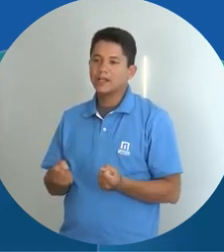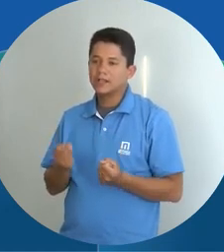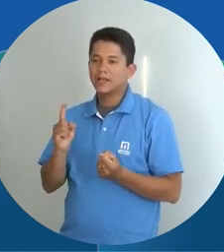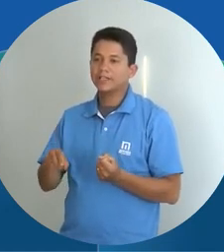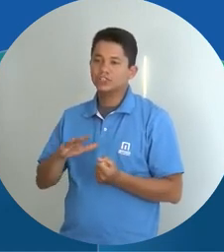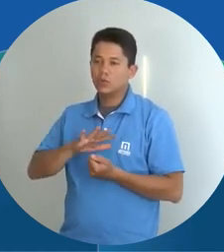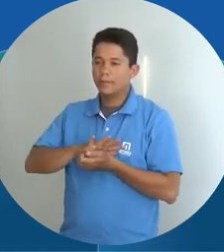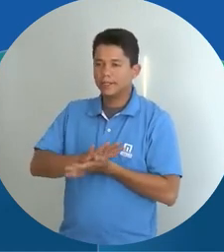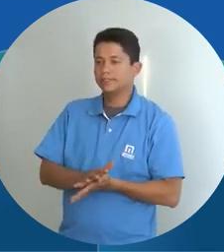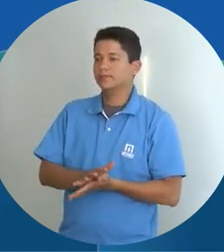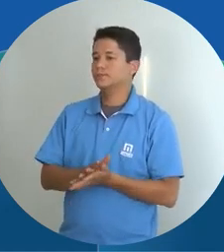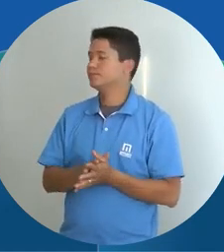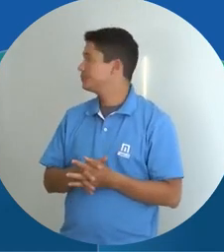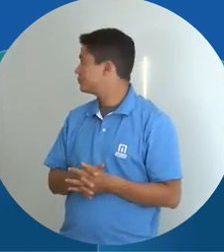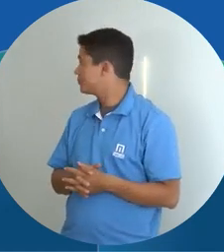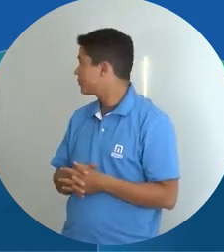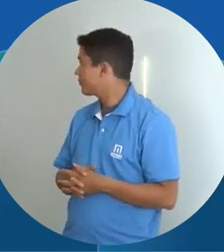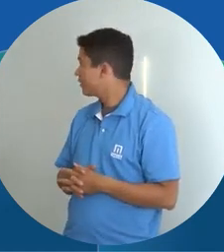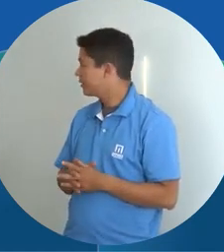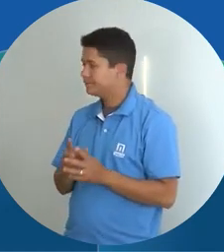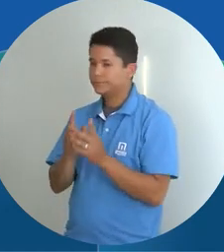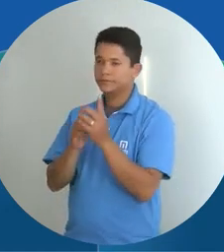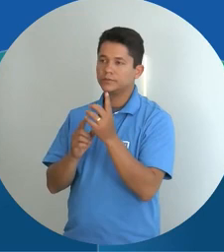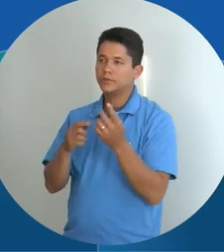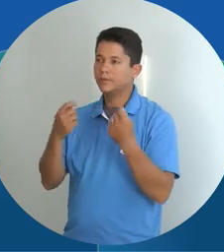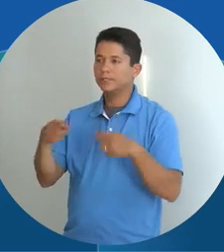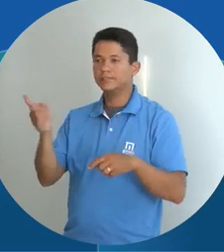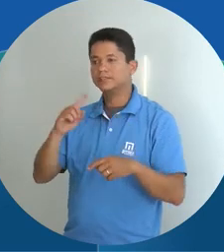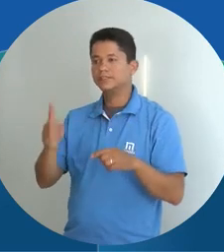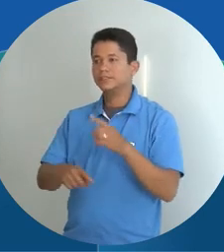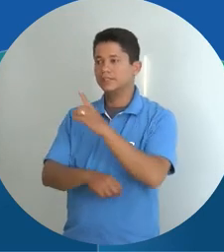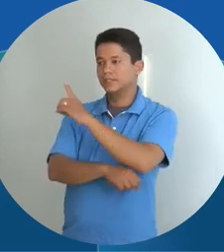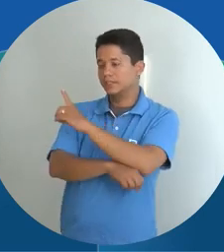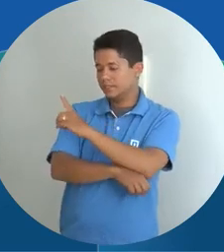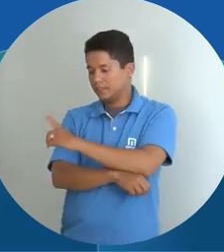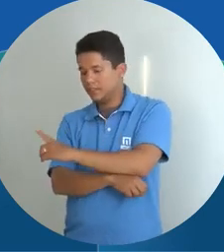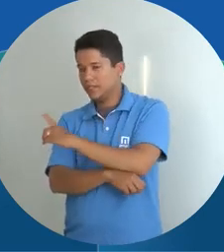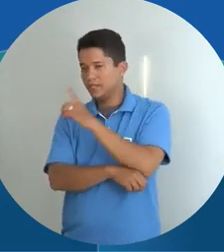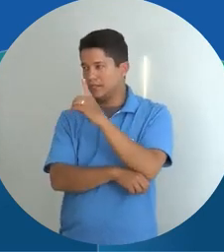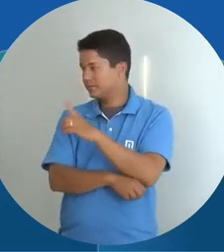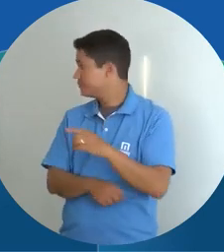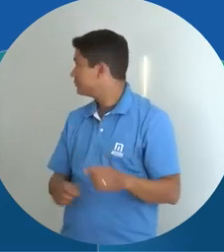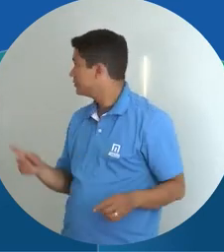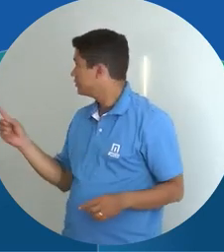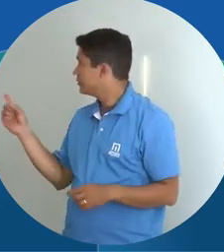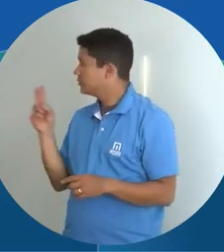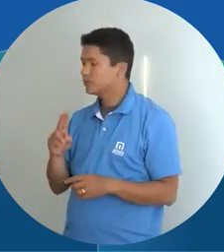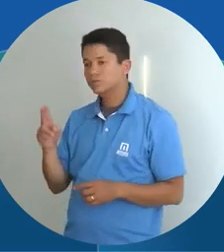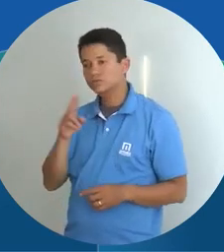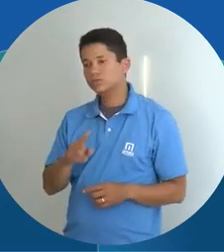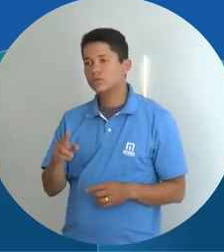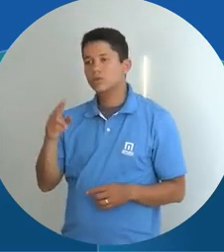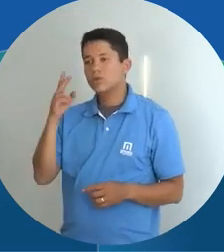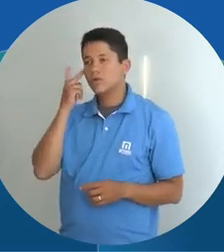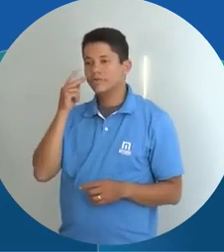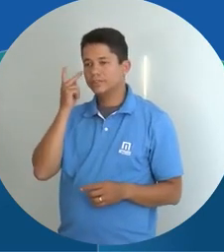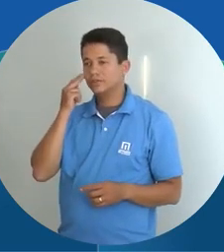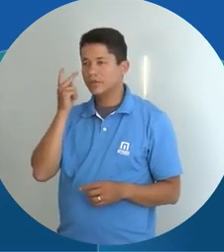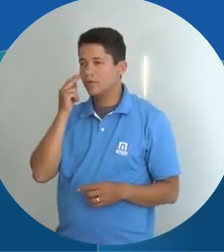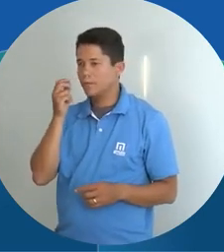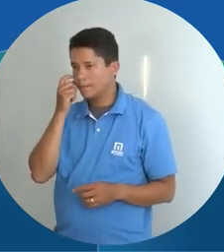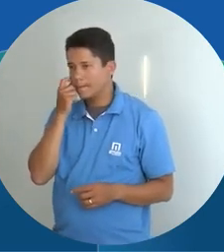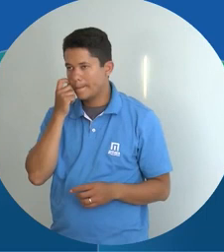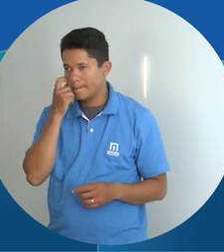tubo, né, e inclinar a estaca, foram poucas situações. Então, é um uso convencional da